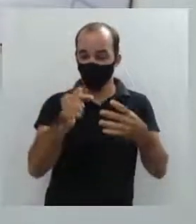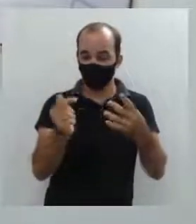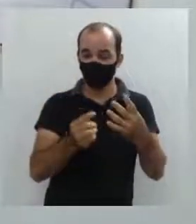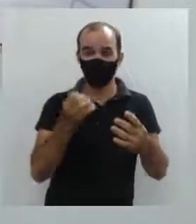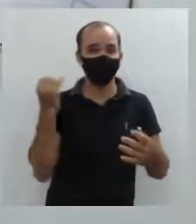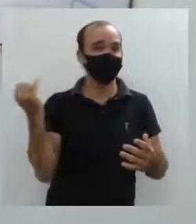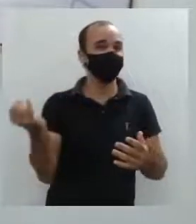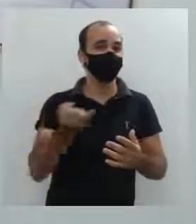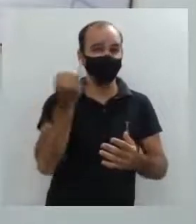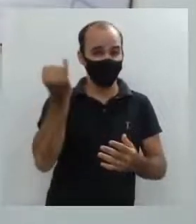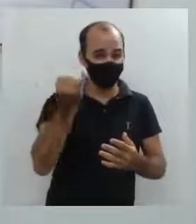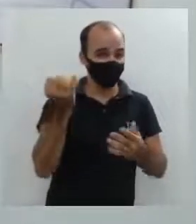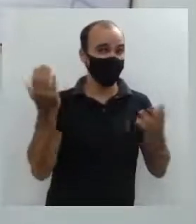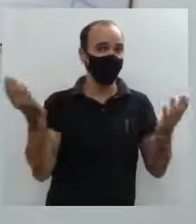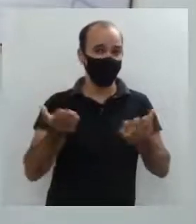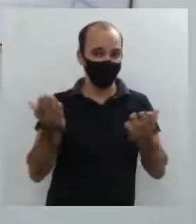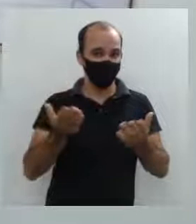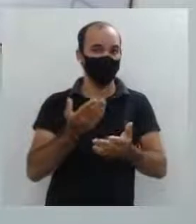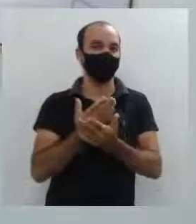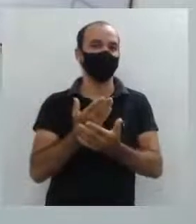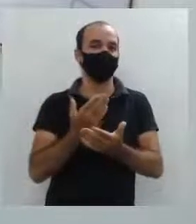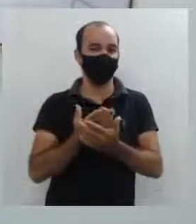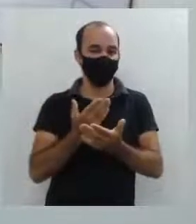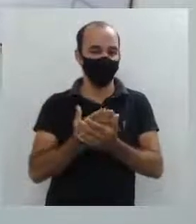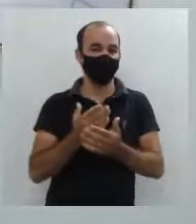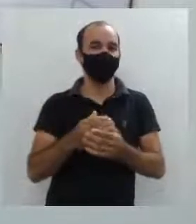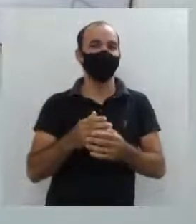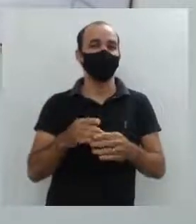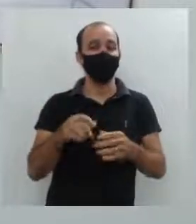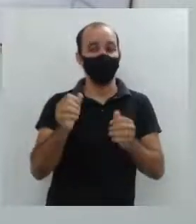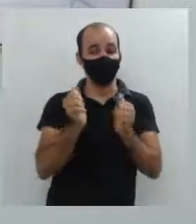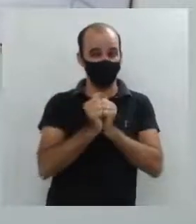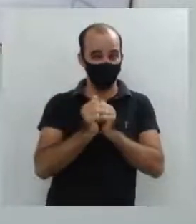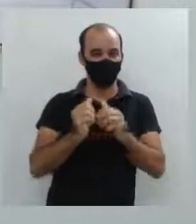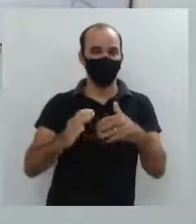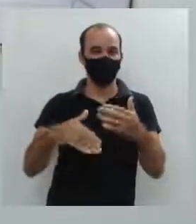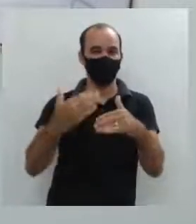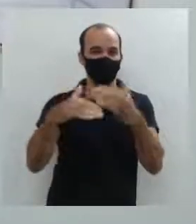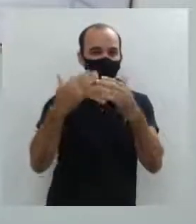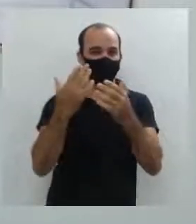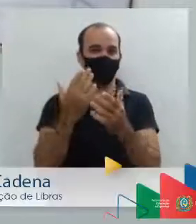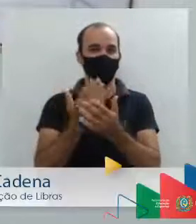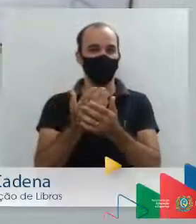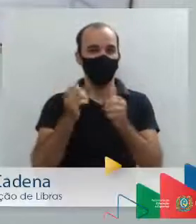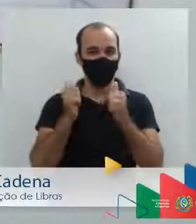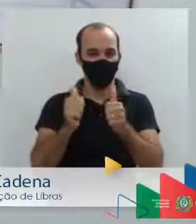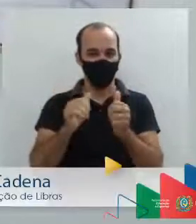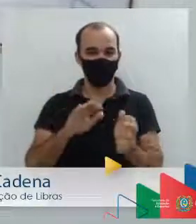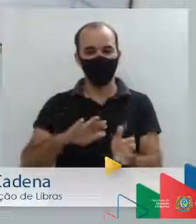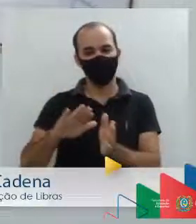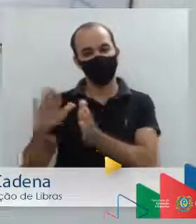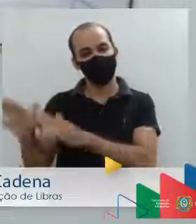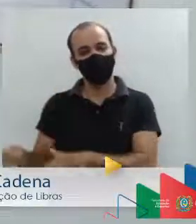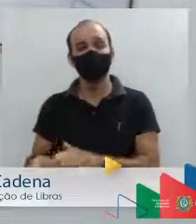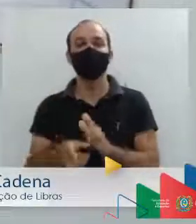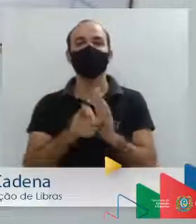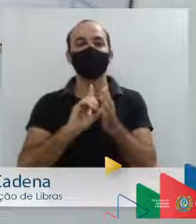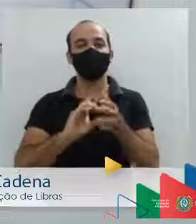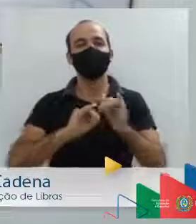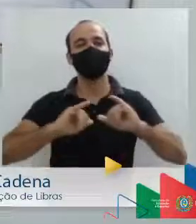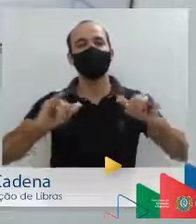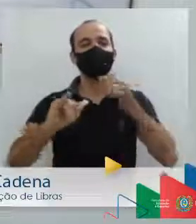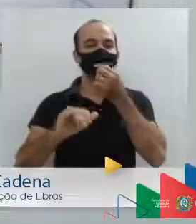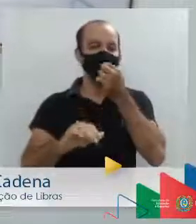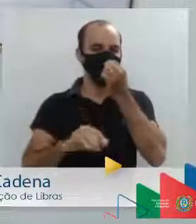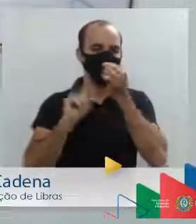a desenvolver uma certa interatividade, tá bom? Primeiro, não esqueçam de seguir @Robertão da